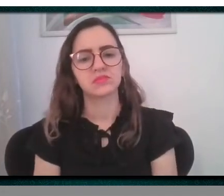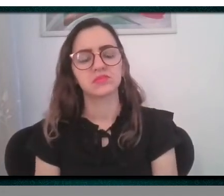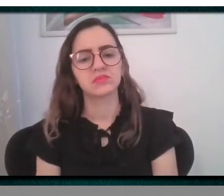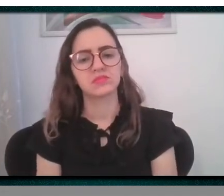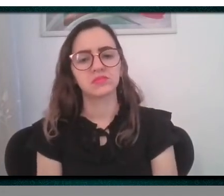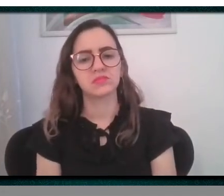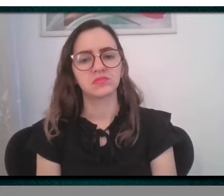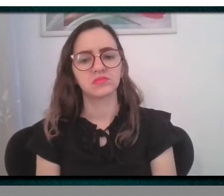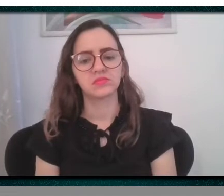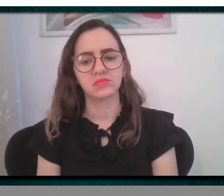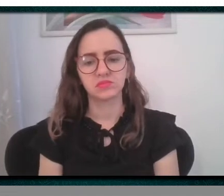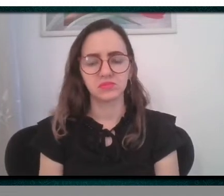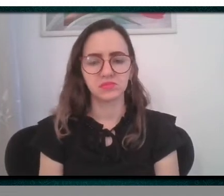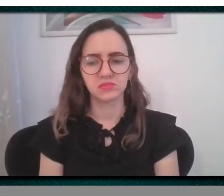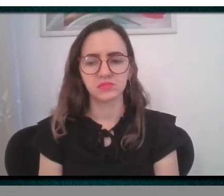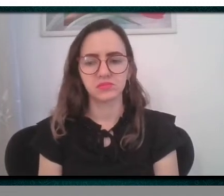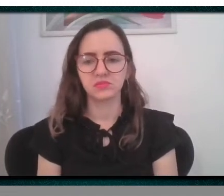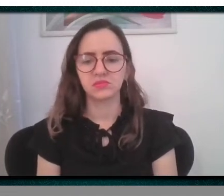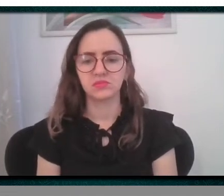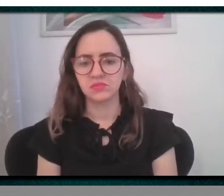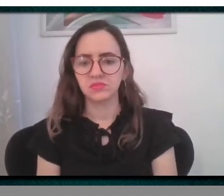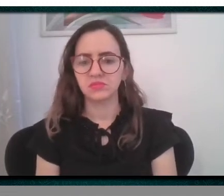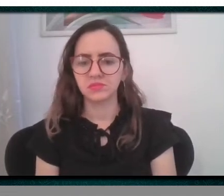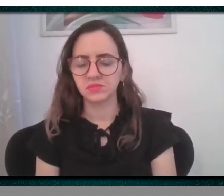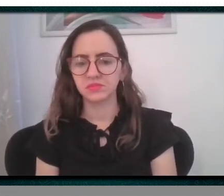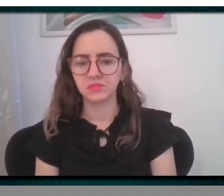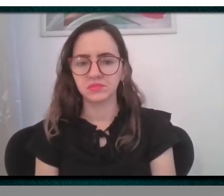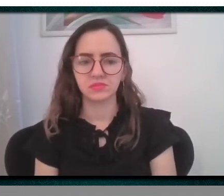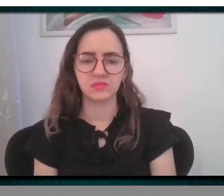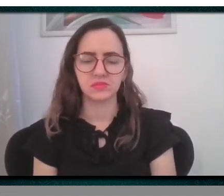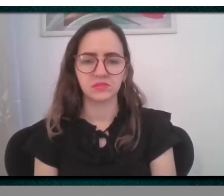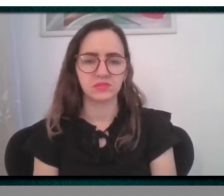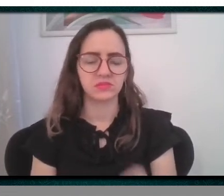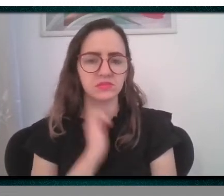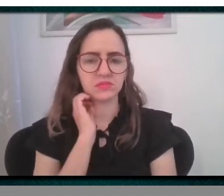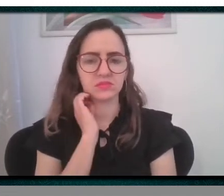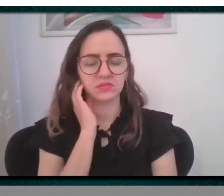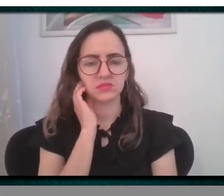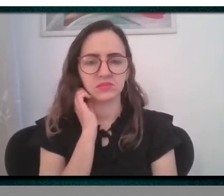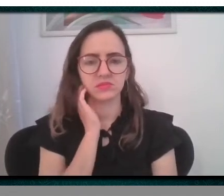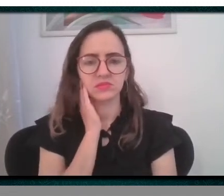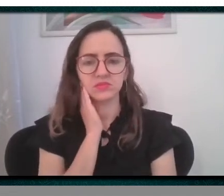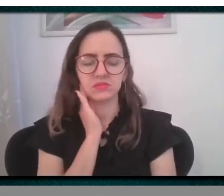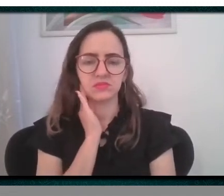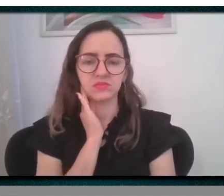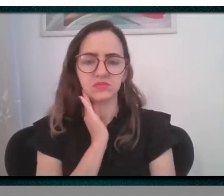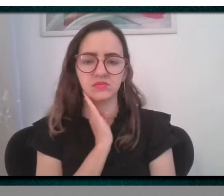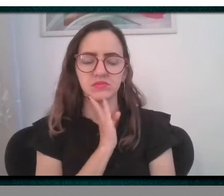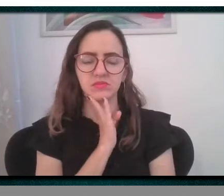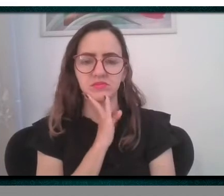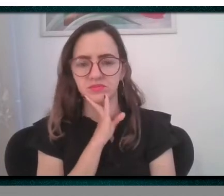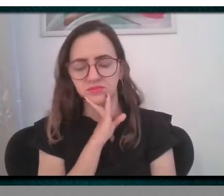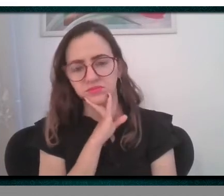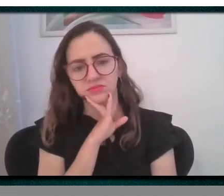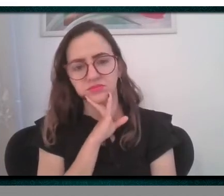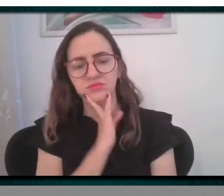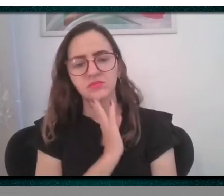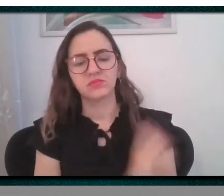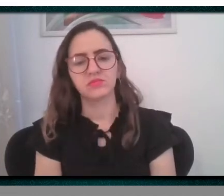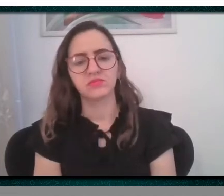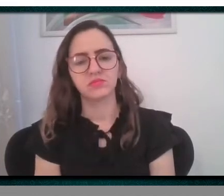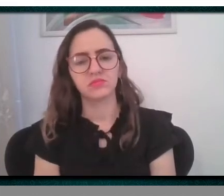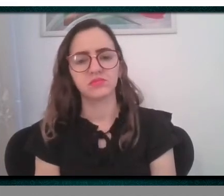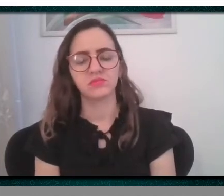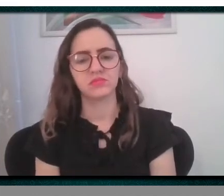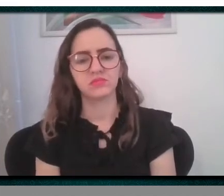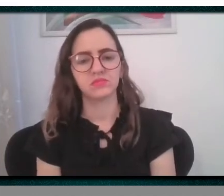bem relevante, certo? O que quer dizer o seguinte, quer dizer que em uma solução neutra, o